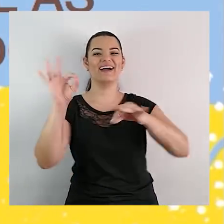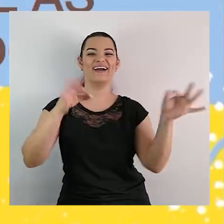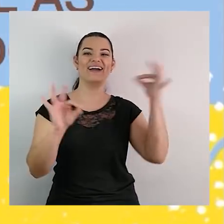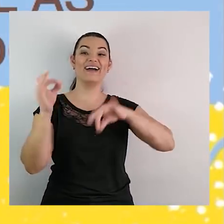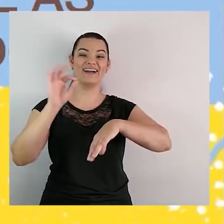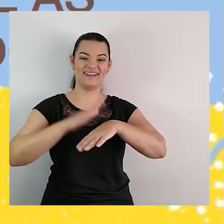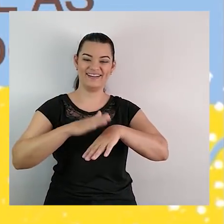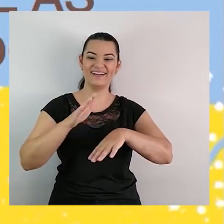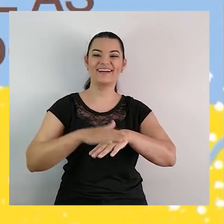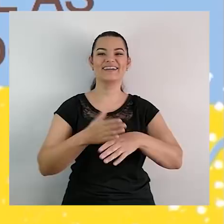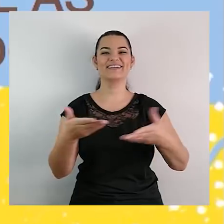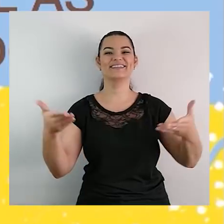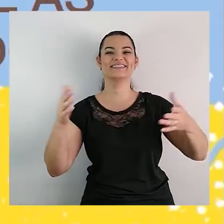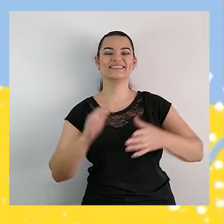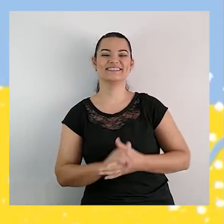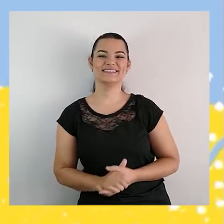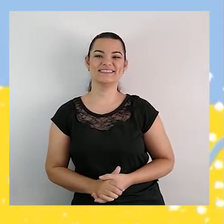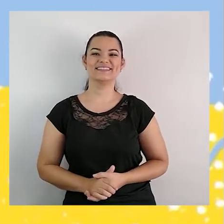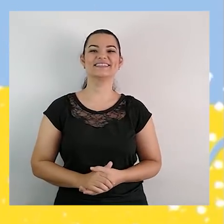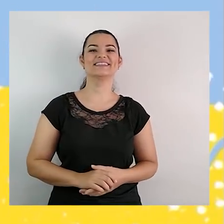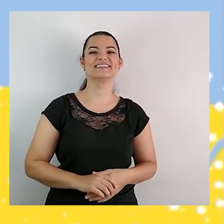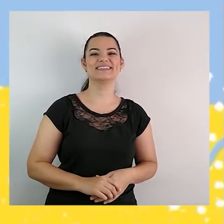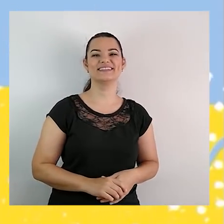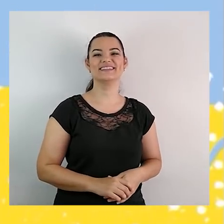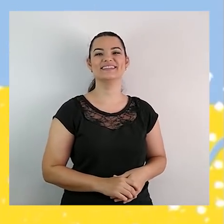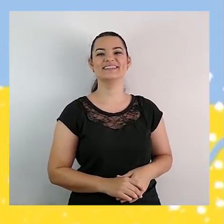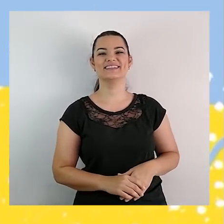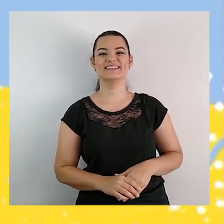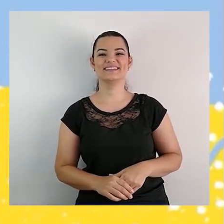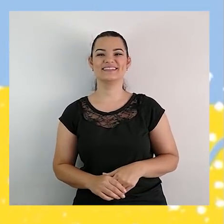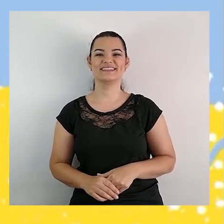abelhas do céu.